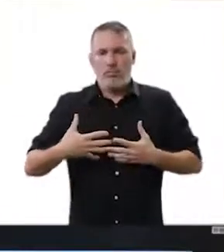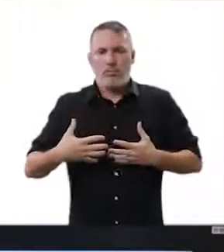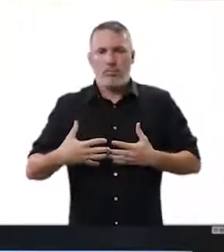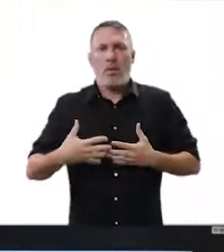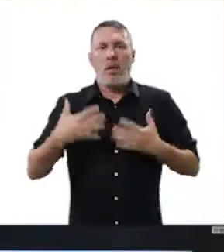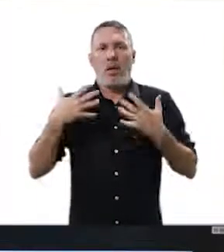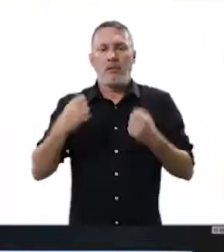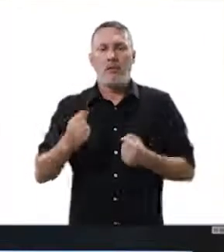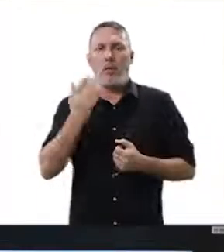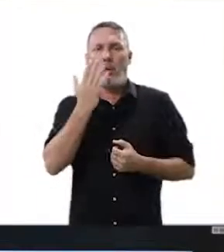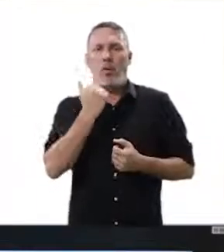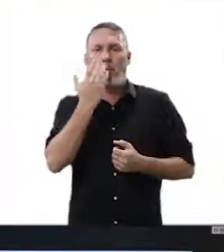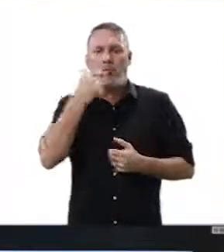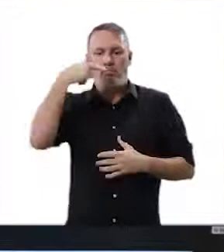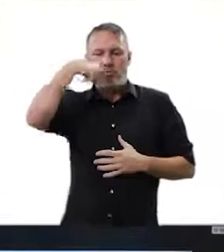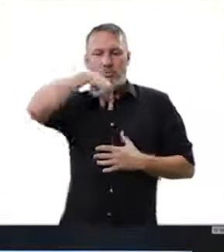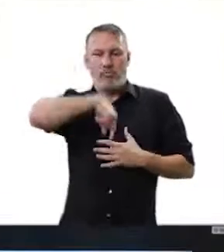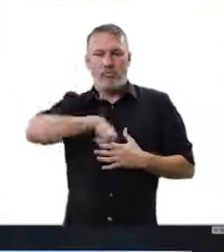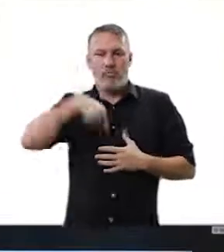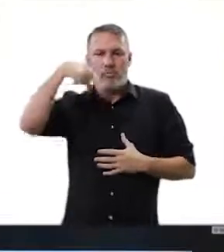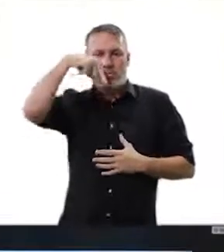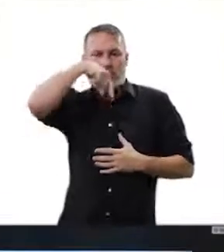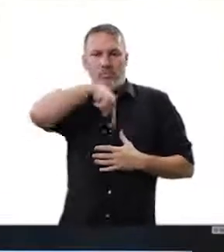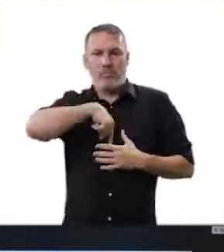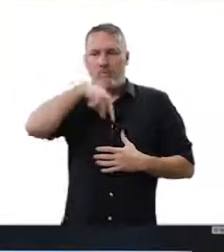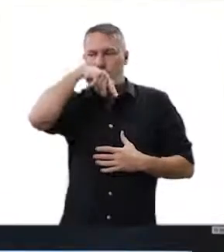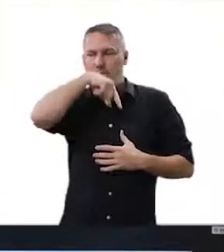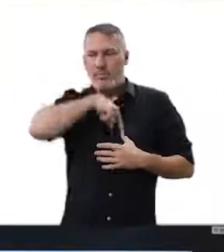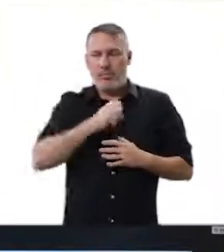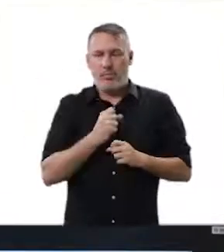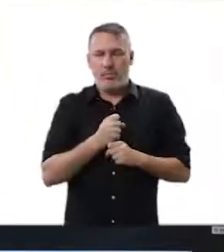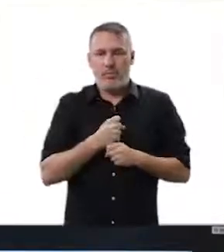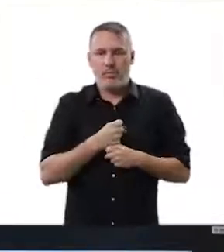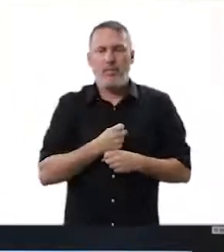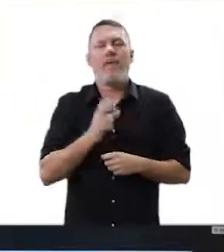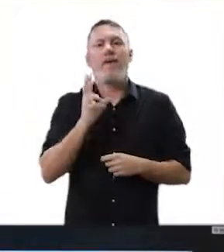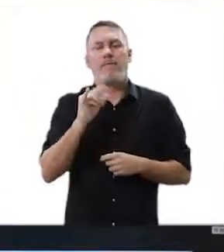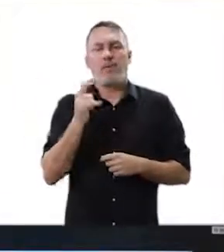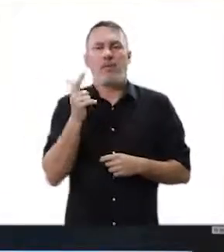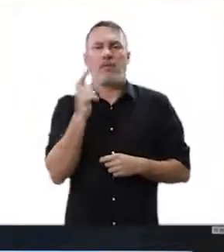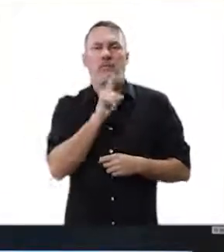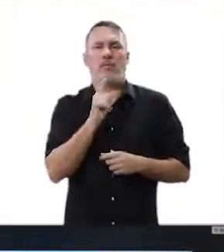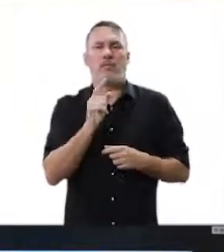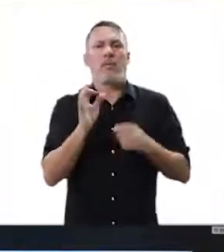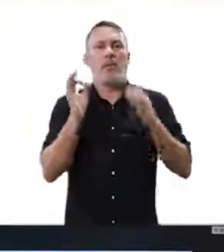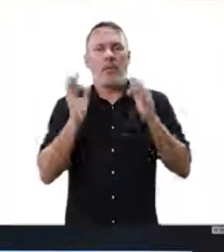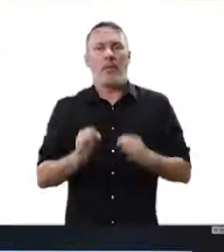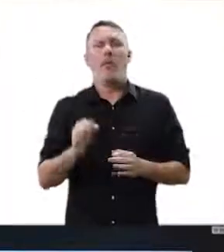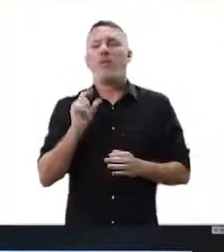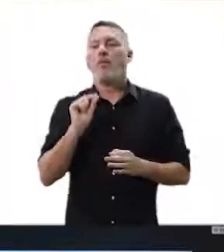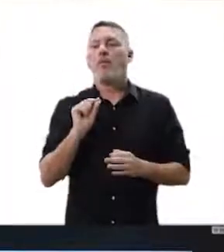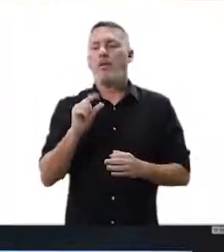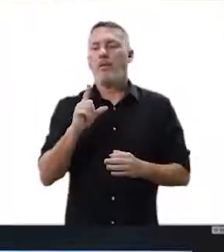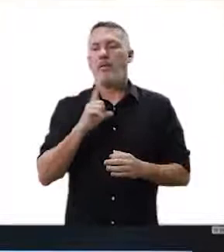chamadas de permeases. E o terceiro tipo de transporte que a gente vai ter é o transporte por osmose.